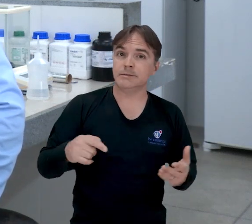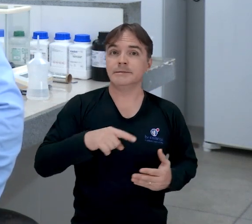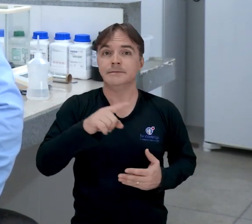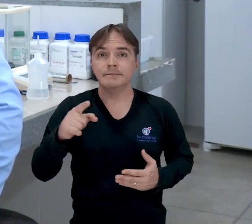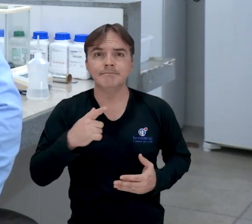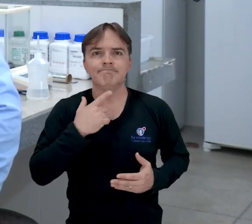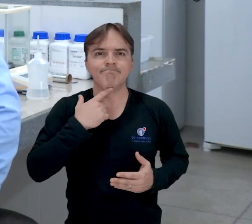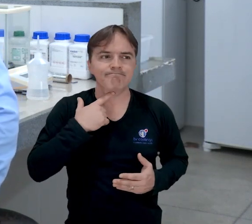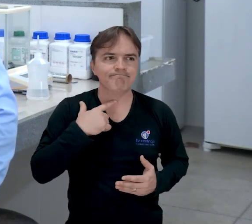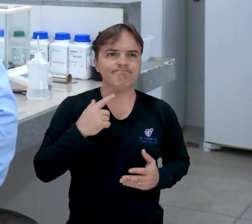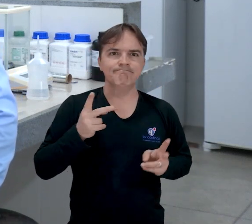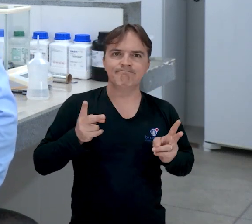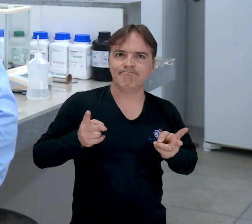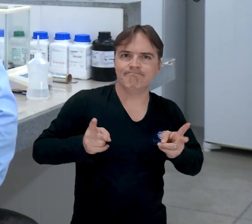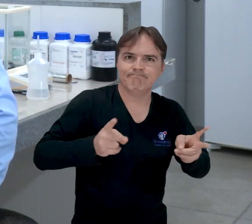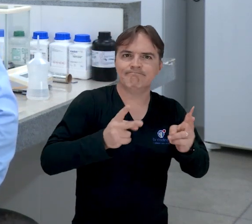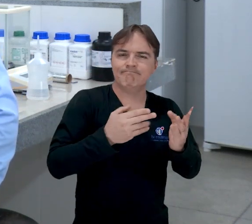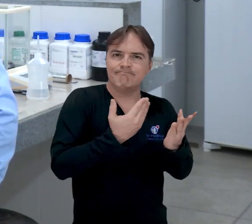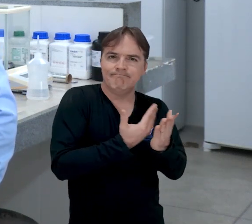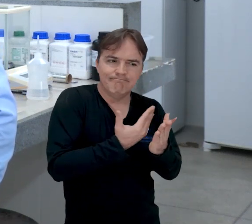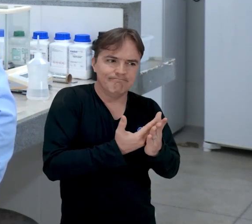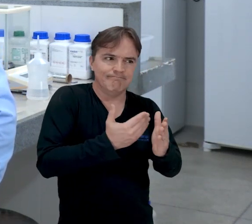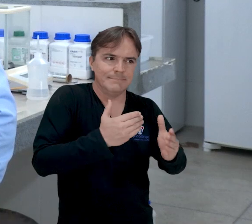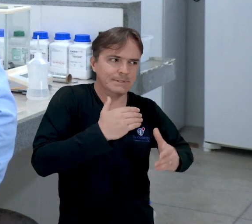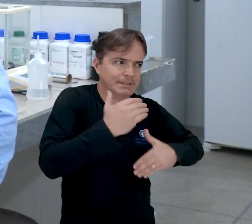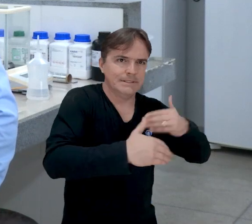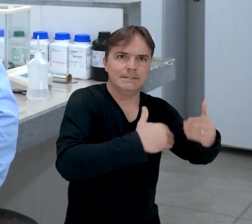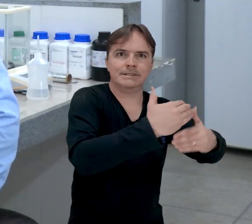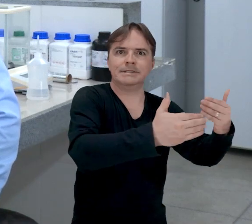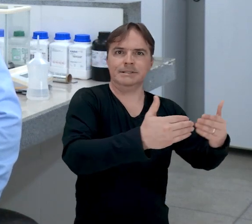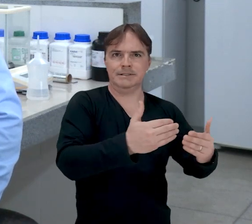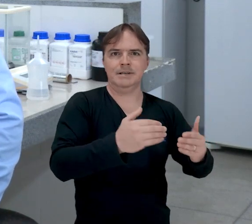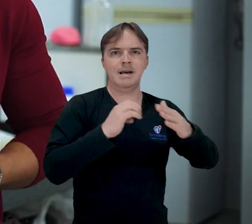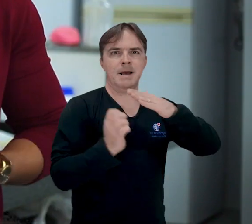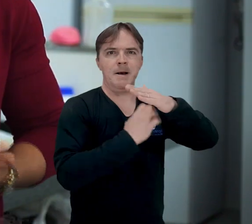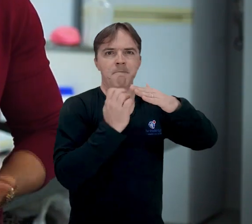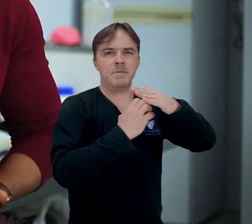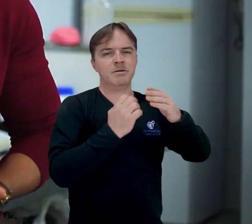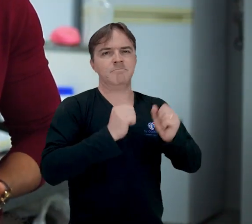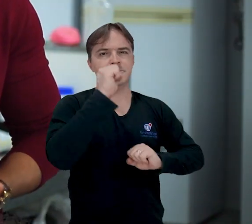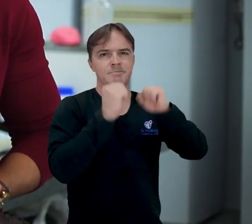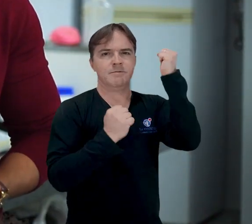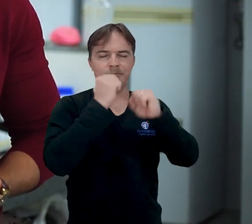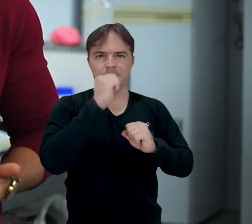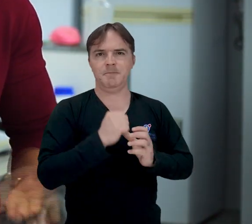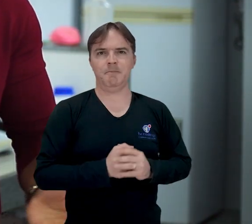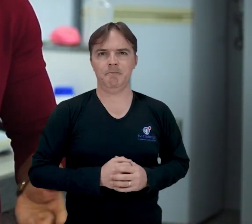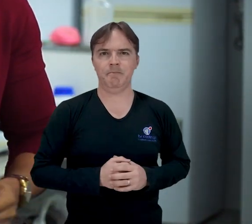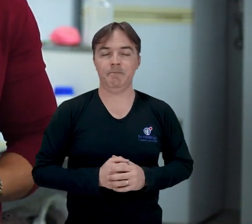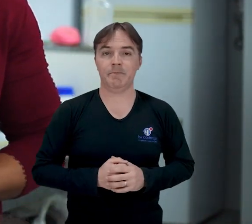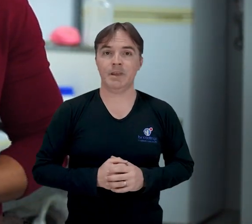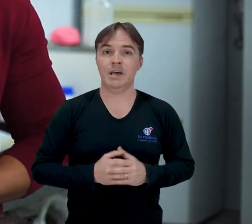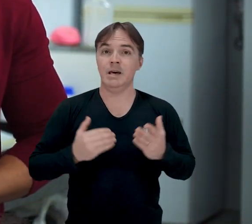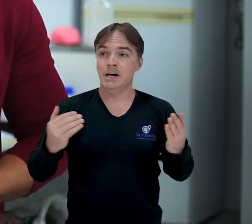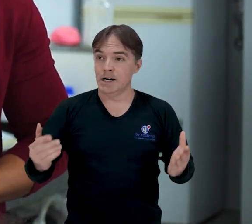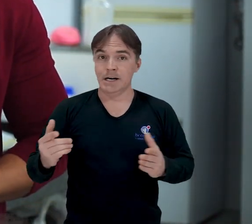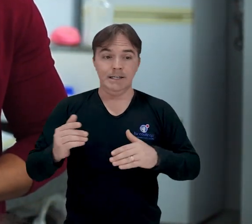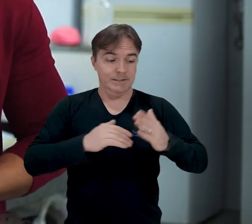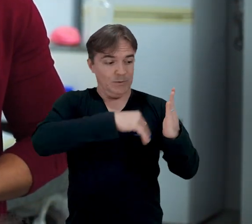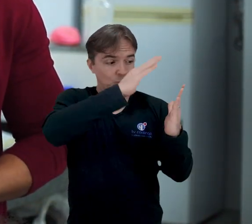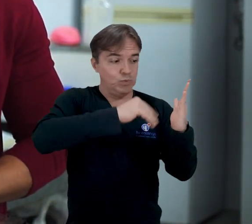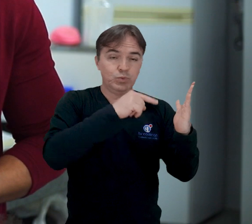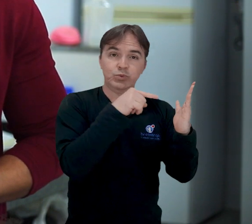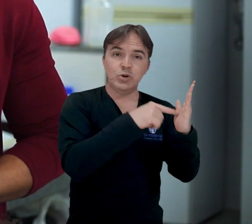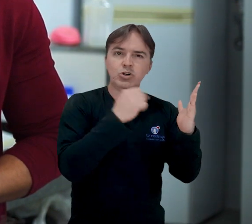menos lixo sendo produzido pela própria indústria, né? O revestimento sustentável foi aprovado pelo